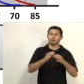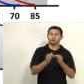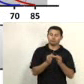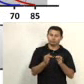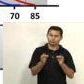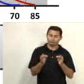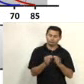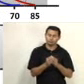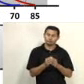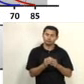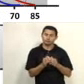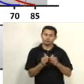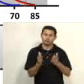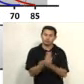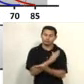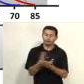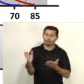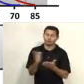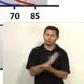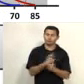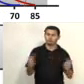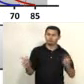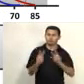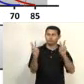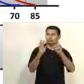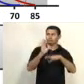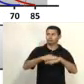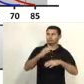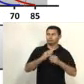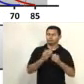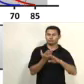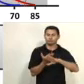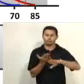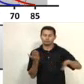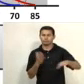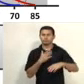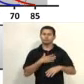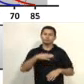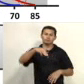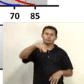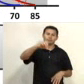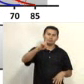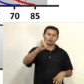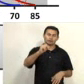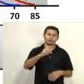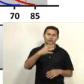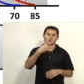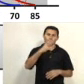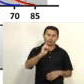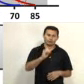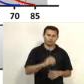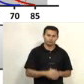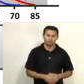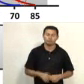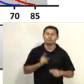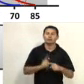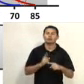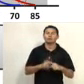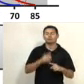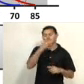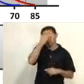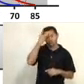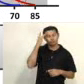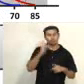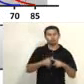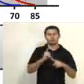mais dispersos, os valores ficaram mais distantes da minha média de 40. Por quê, pessoal?